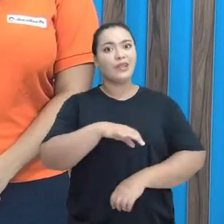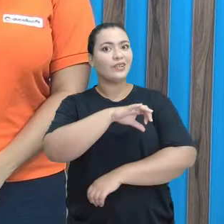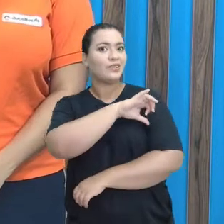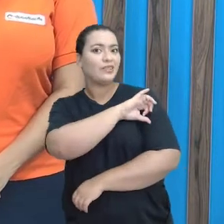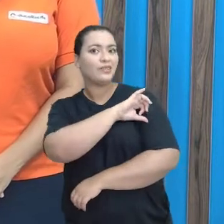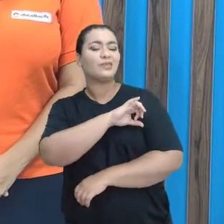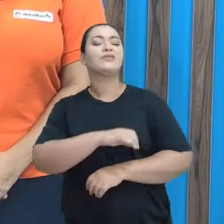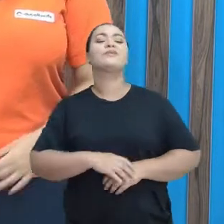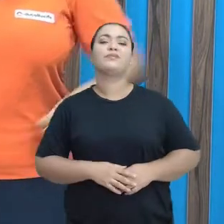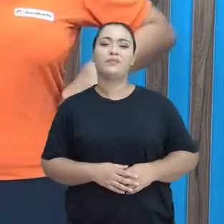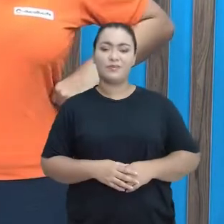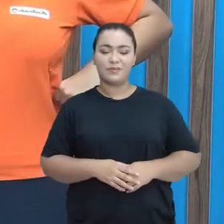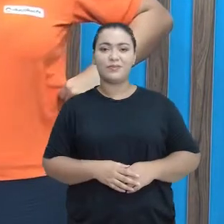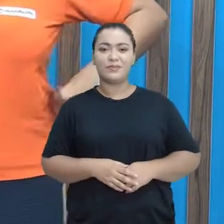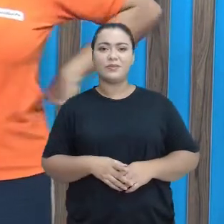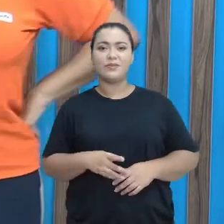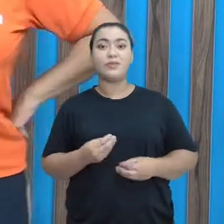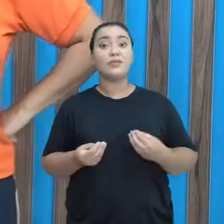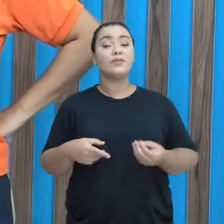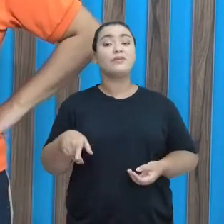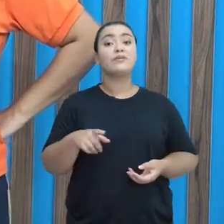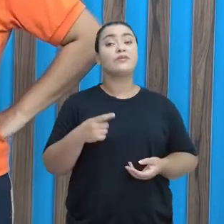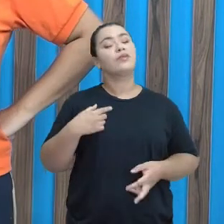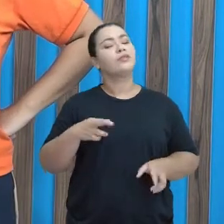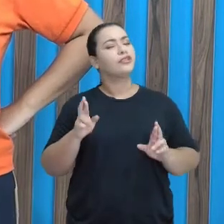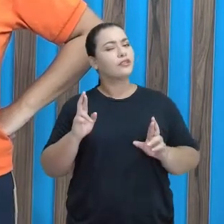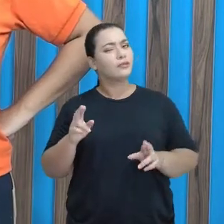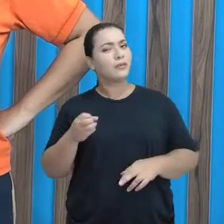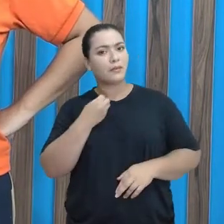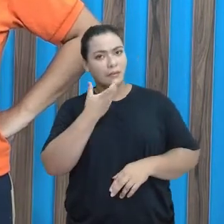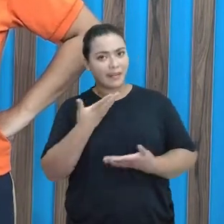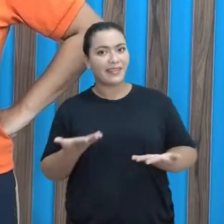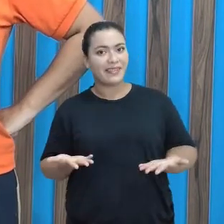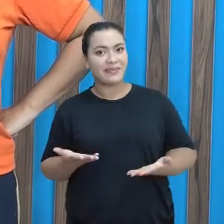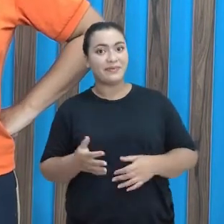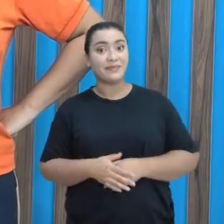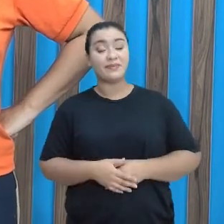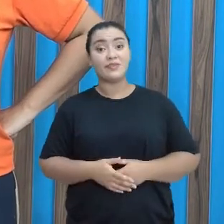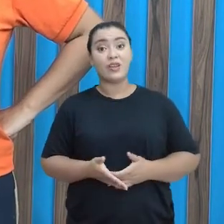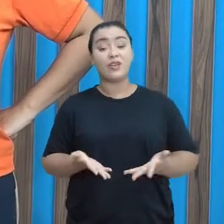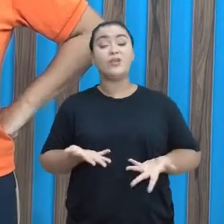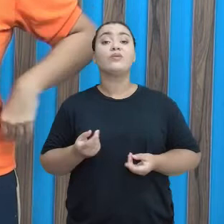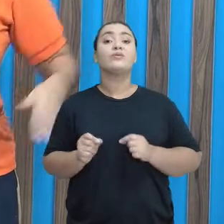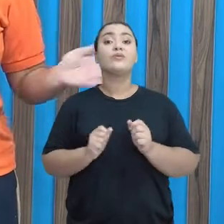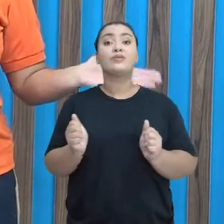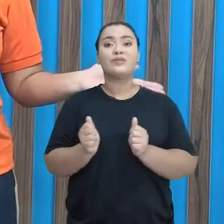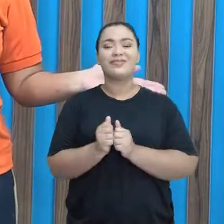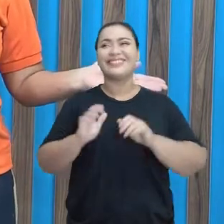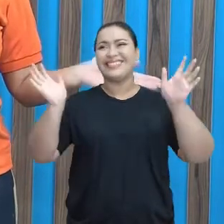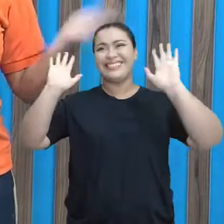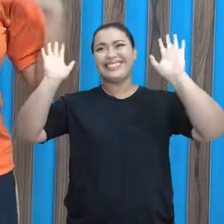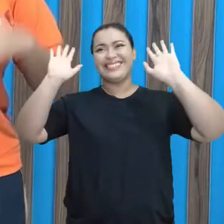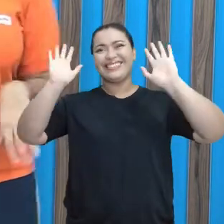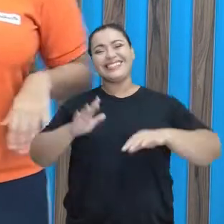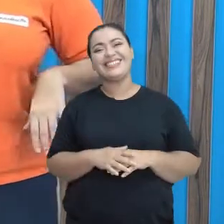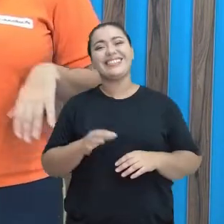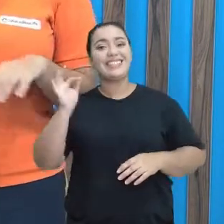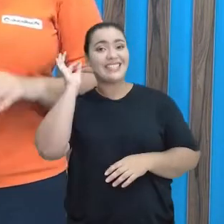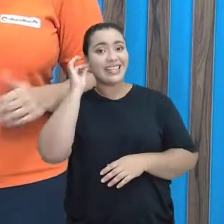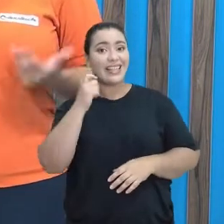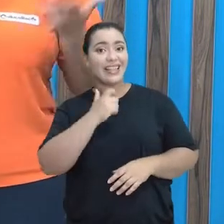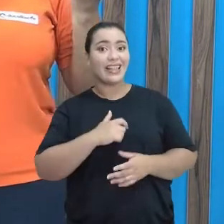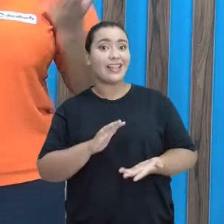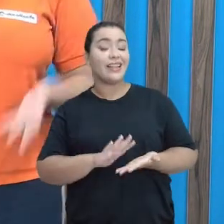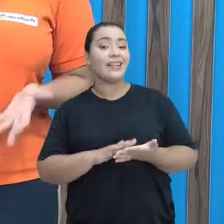ano. Como vocês estão hoje, eu espero que muito bem. Hoje quem me acompanha é Gisela, que está fazendo a